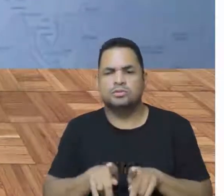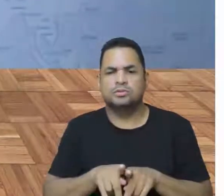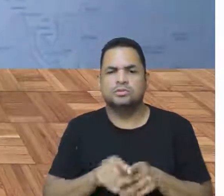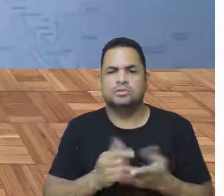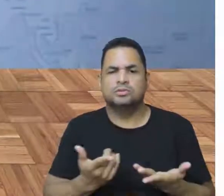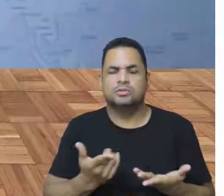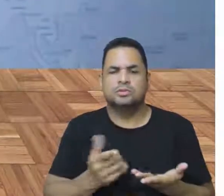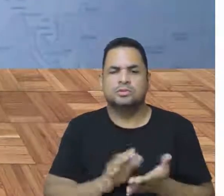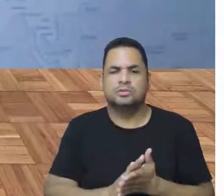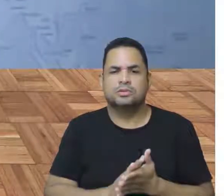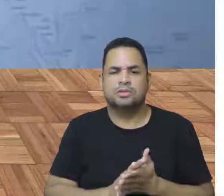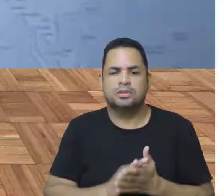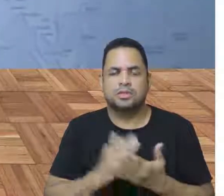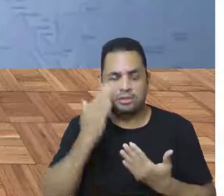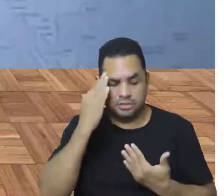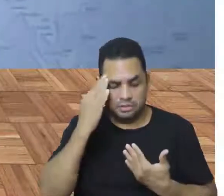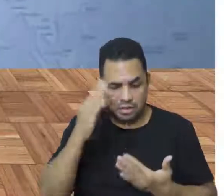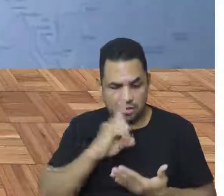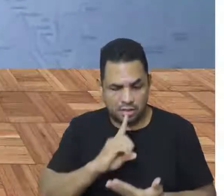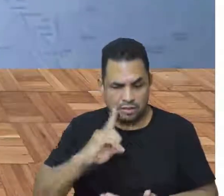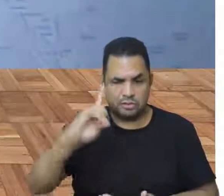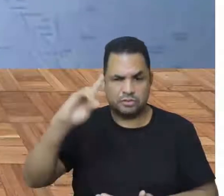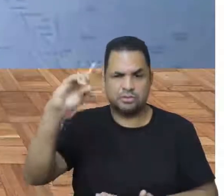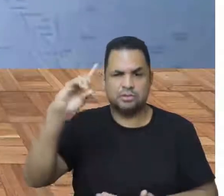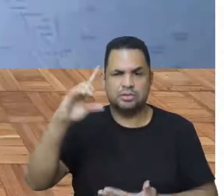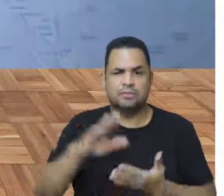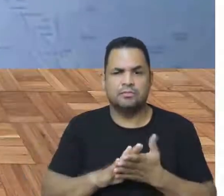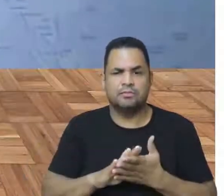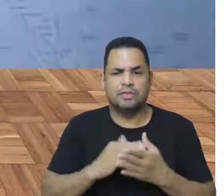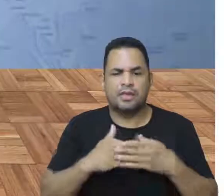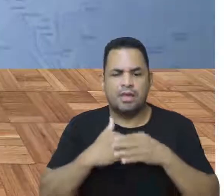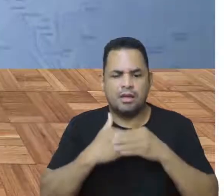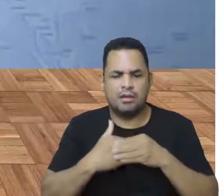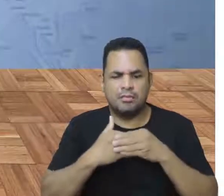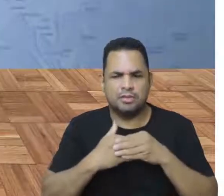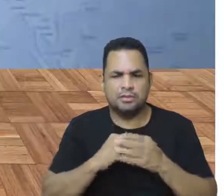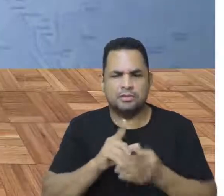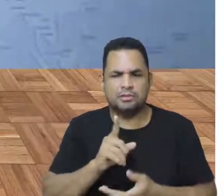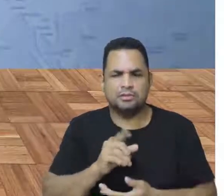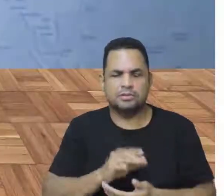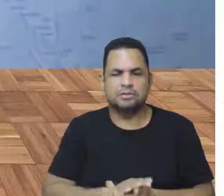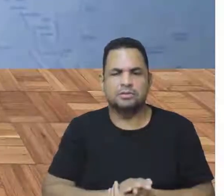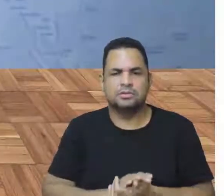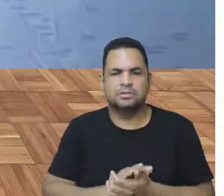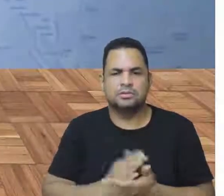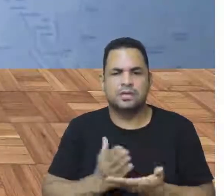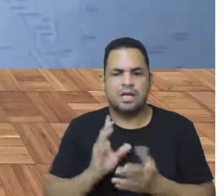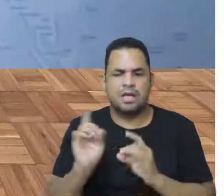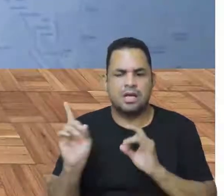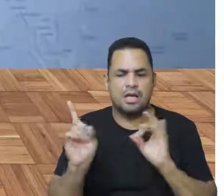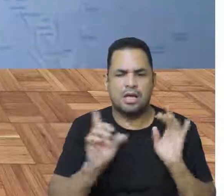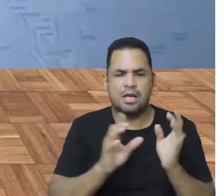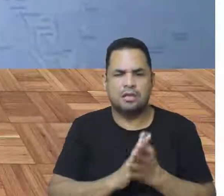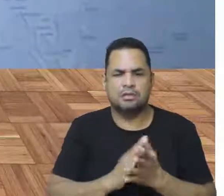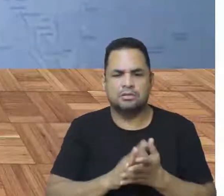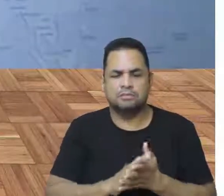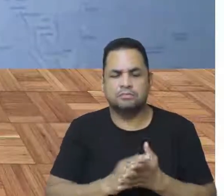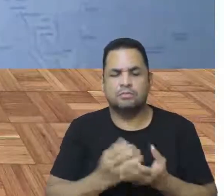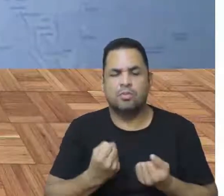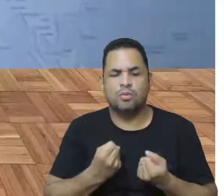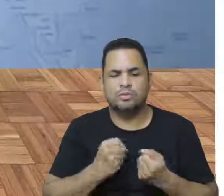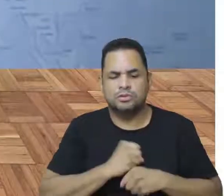o grande arquiteto do universo abençoe cada um de vocês e que possam ser